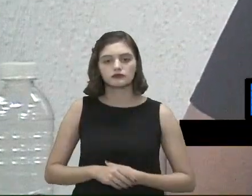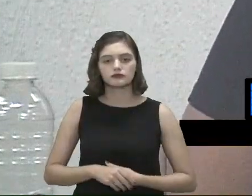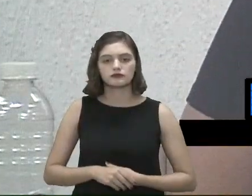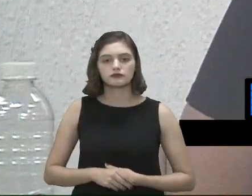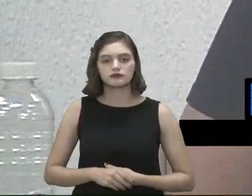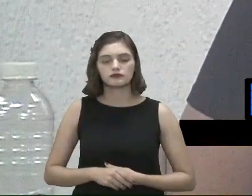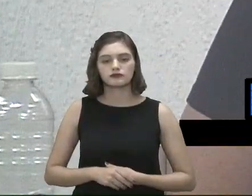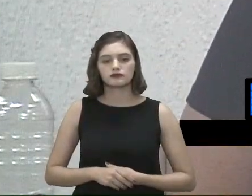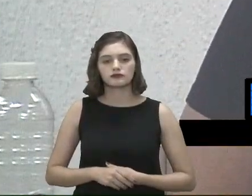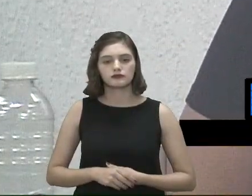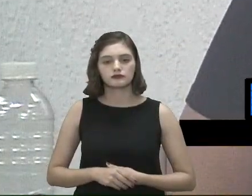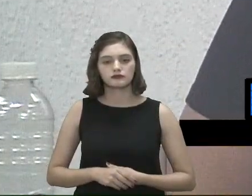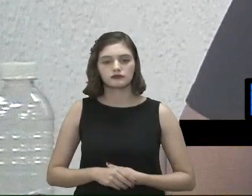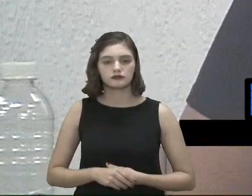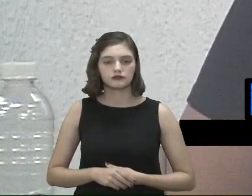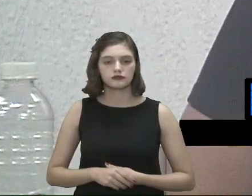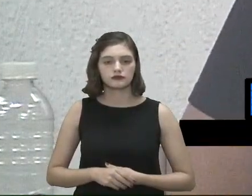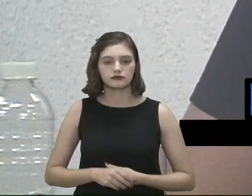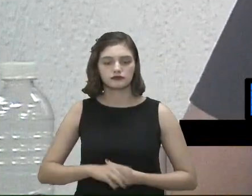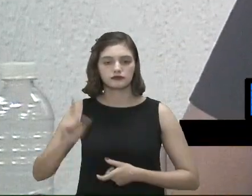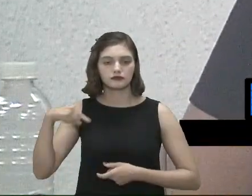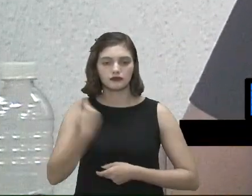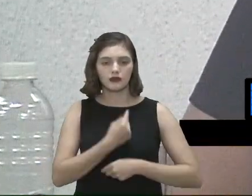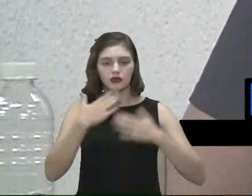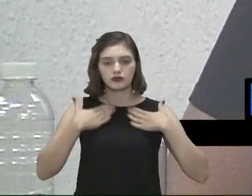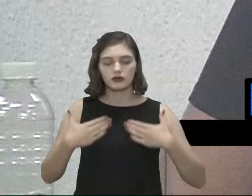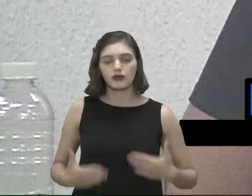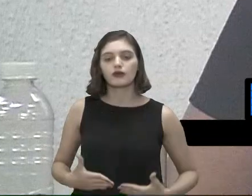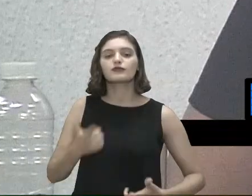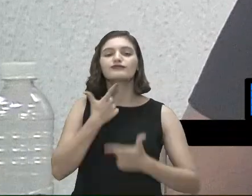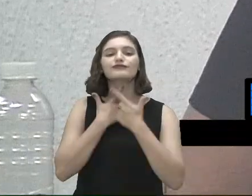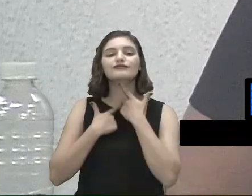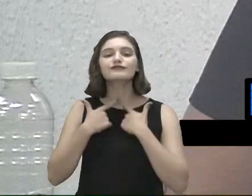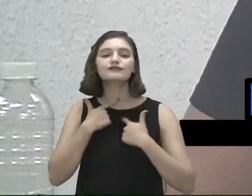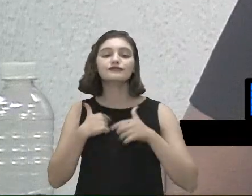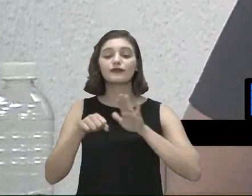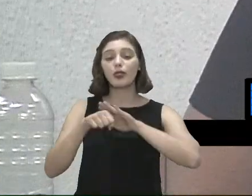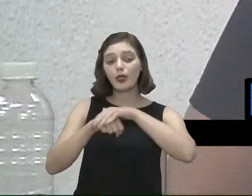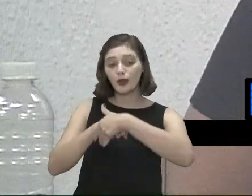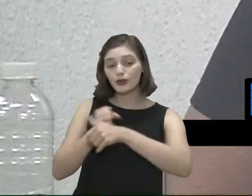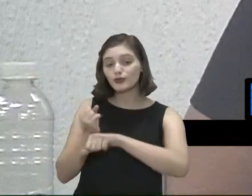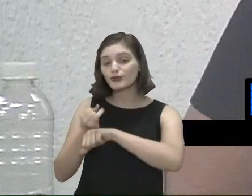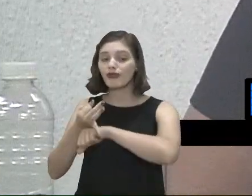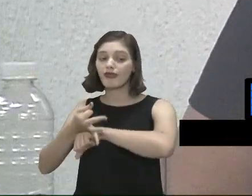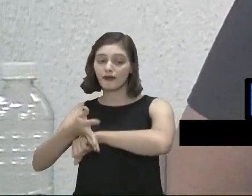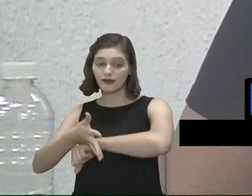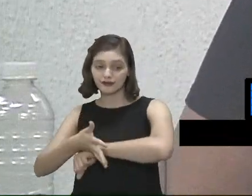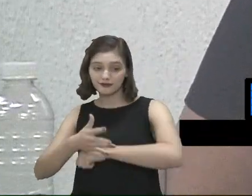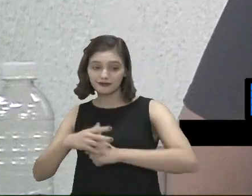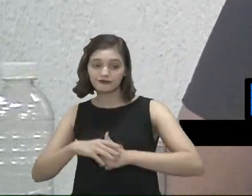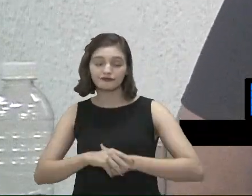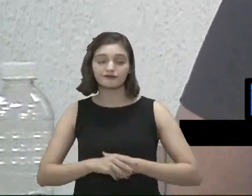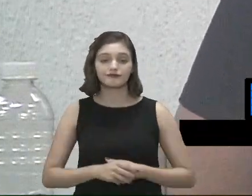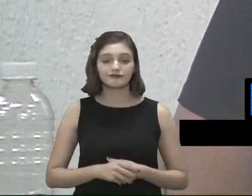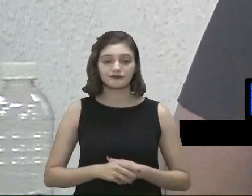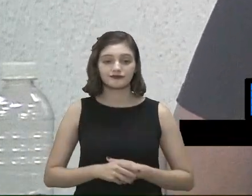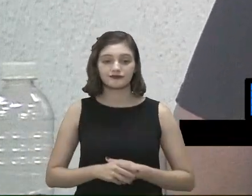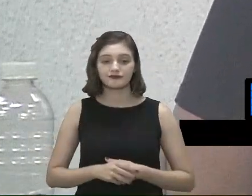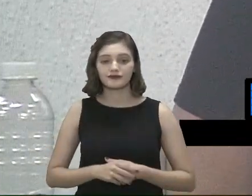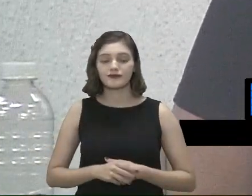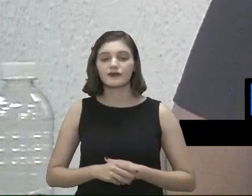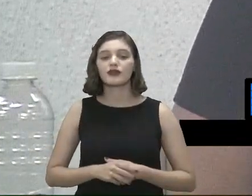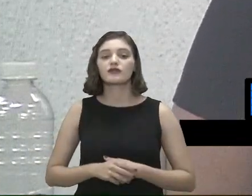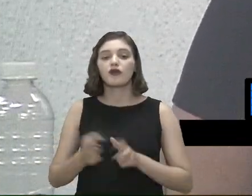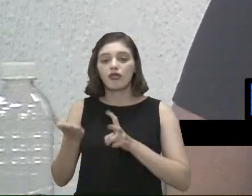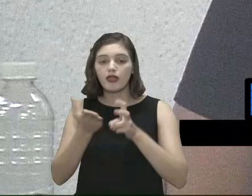o fato de que nossos corpos são desejados na noite, na madrugada, na surdina. Outro dado relevante.